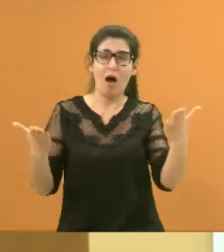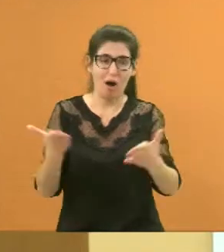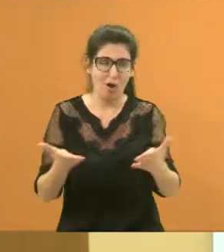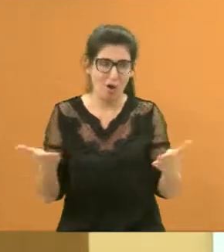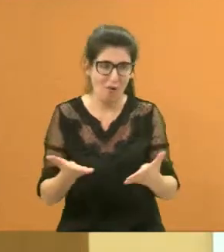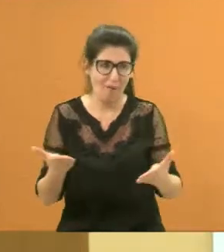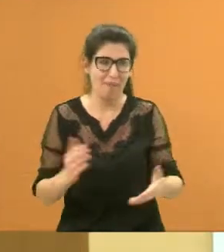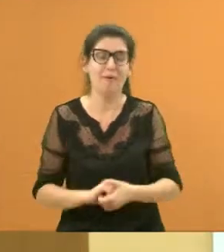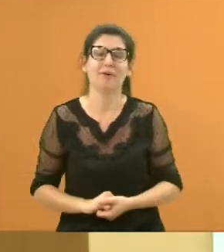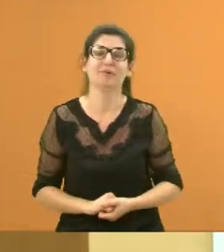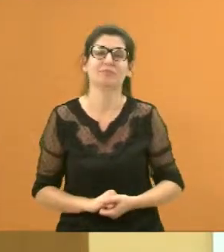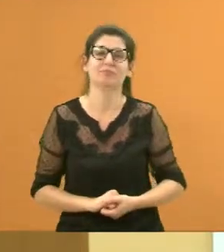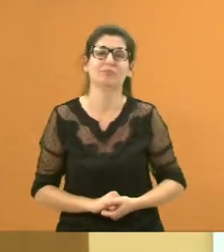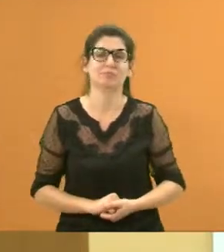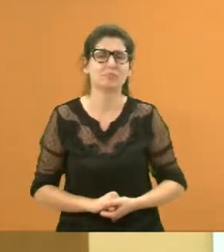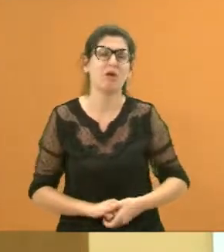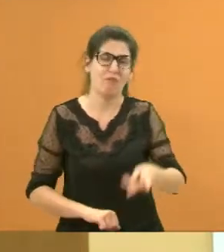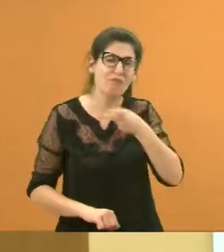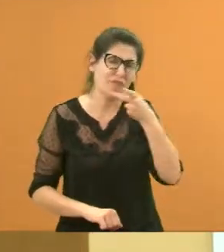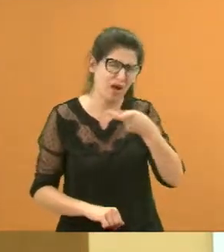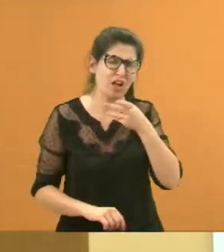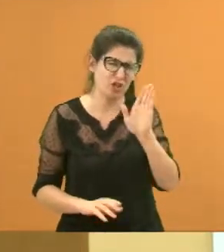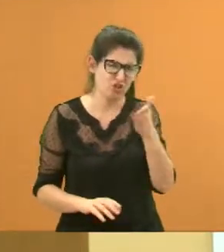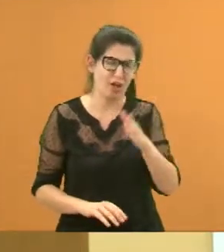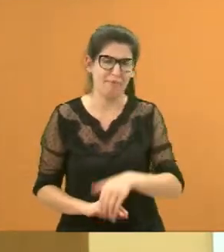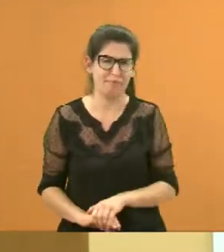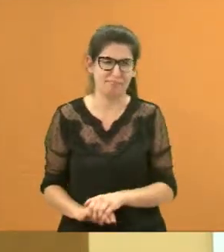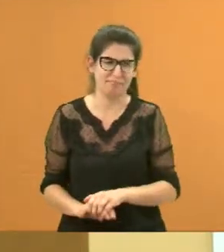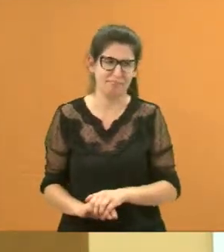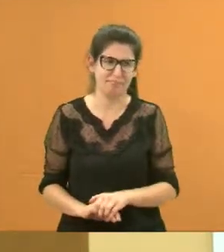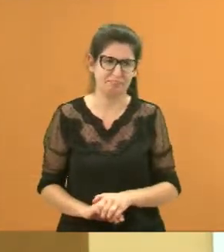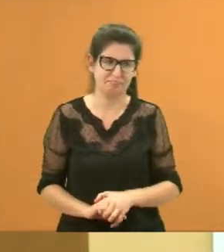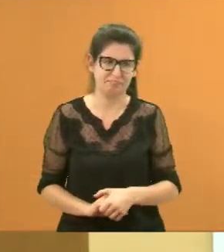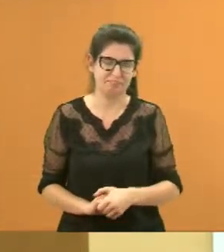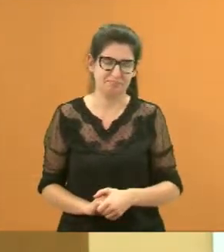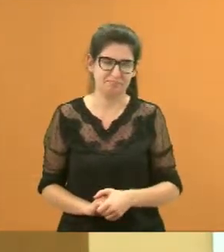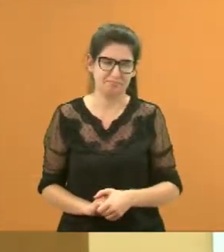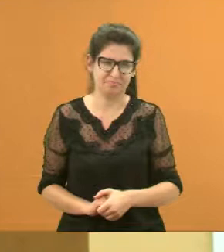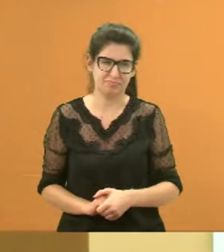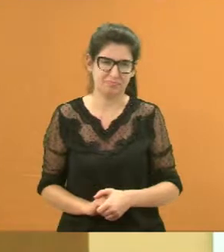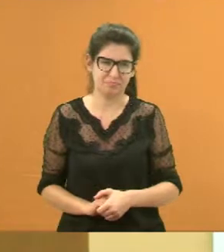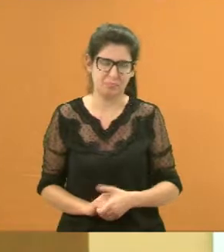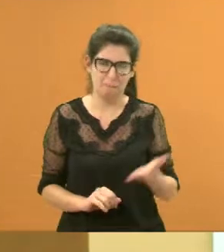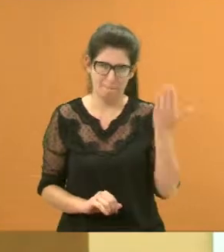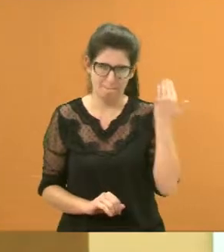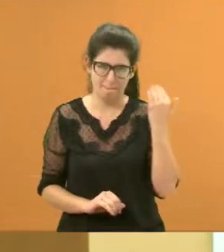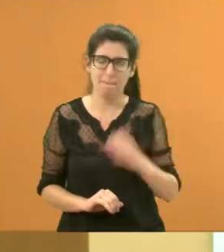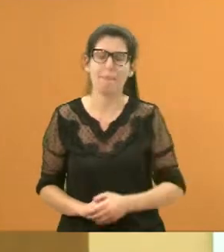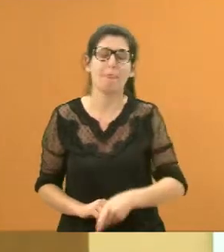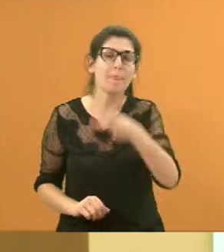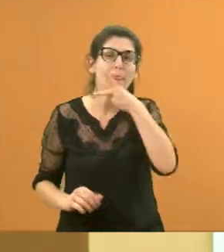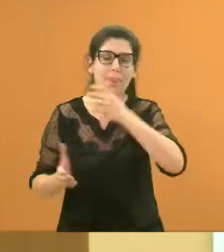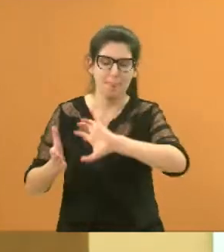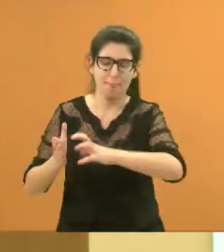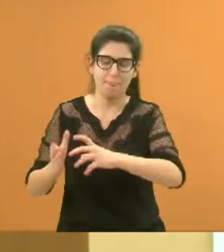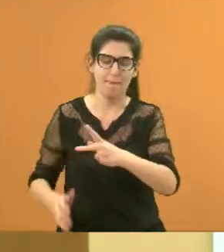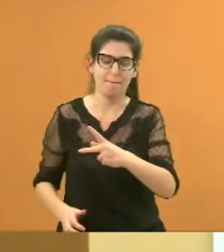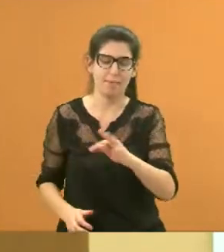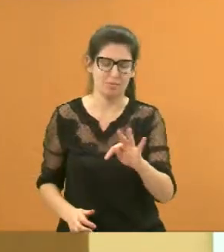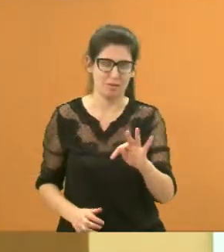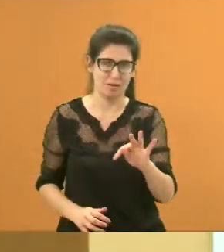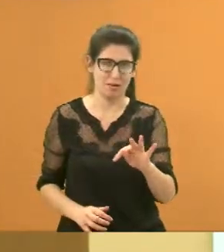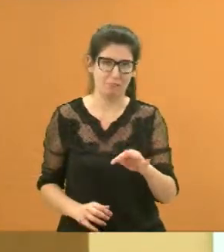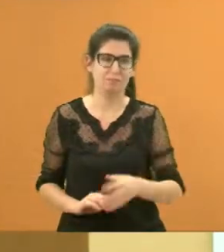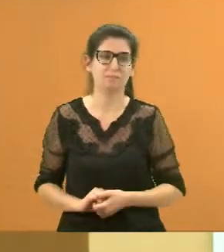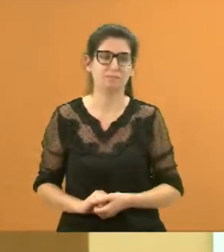havia cantado essa bola há uns momentos atrás, quando o PT, de fato, se tornou,